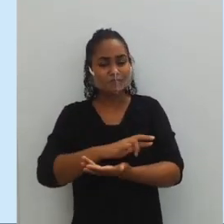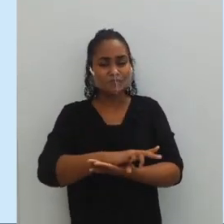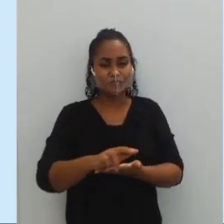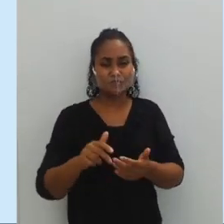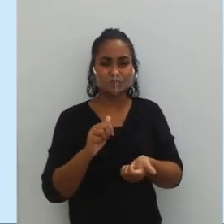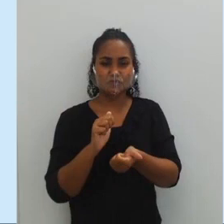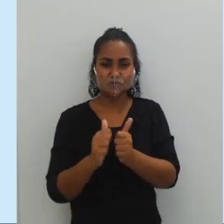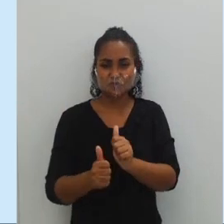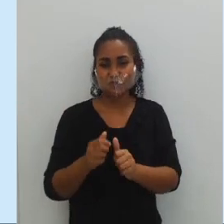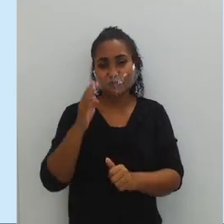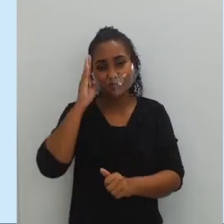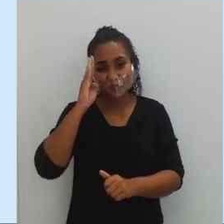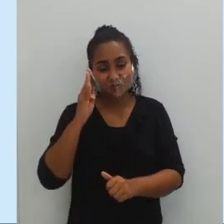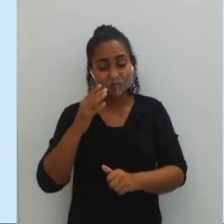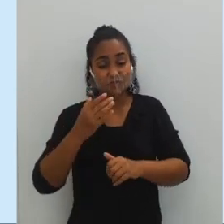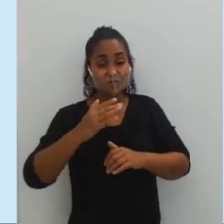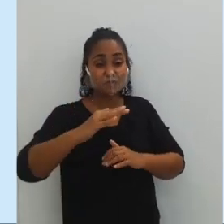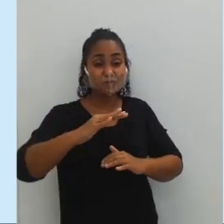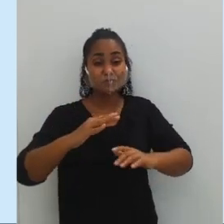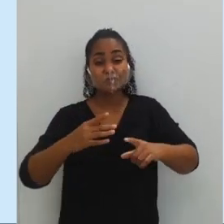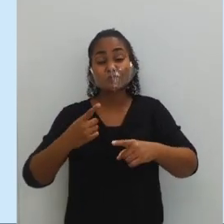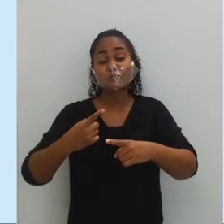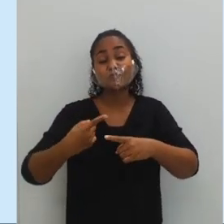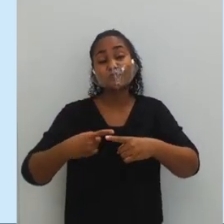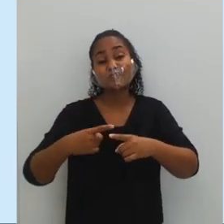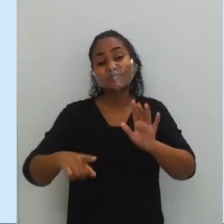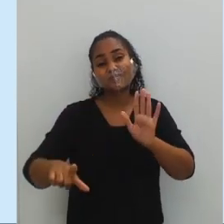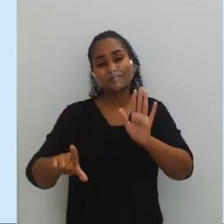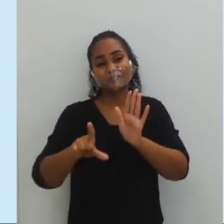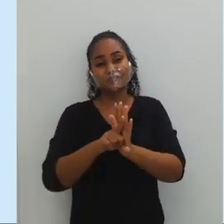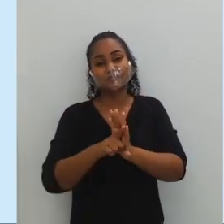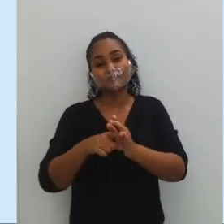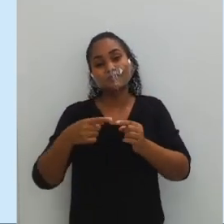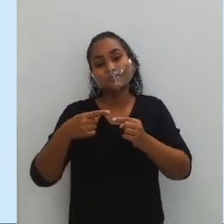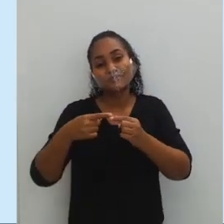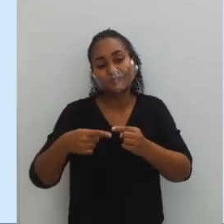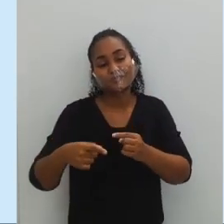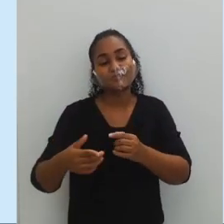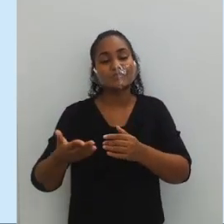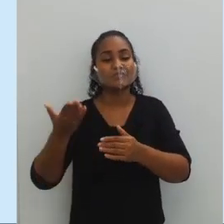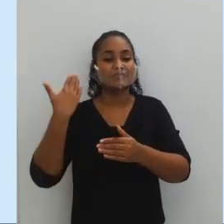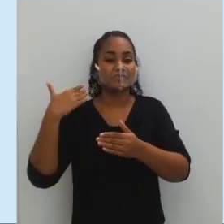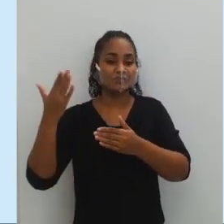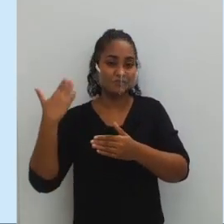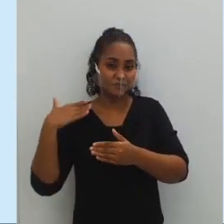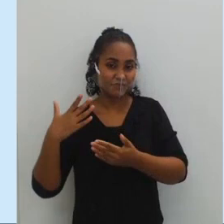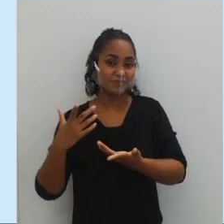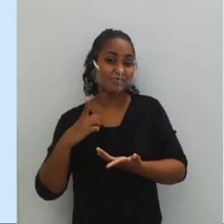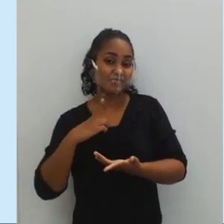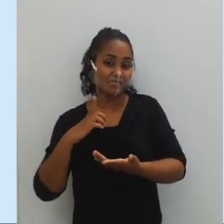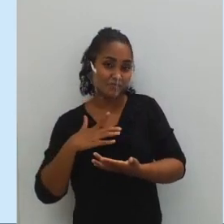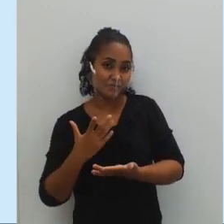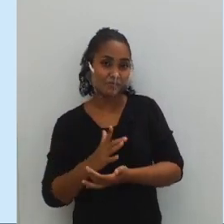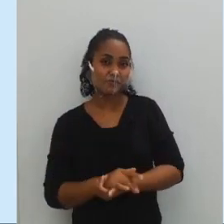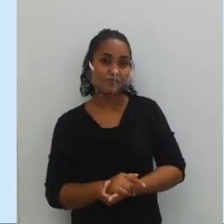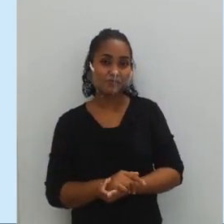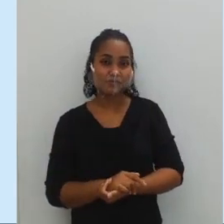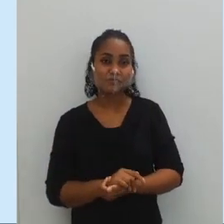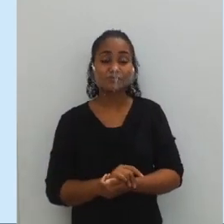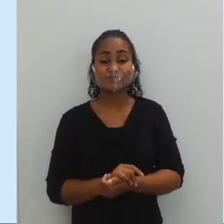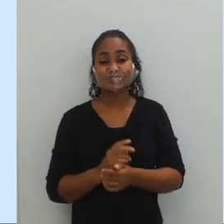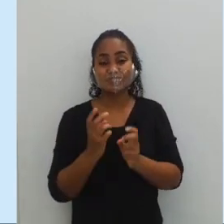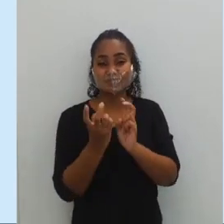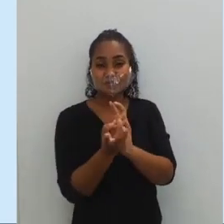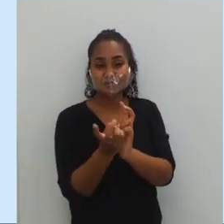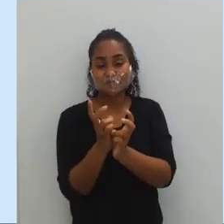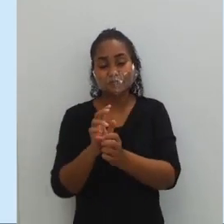tipos de modalidades de esportes, principalmente as lutas, porque por lei era proibido. Imagina só, a gente